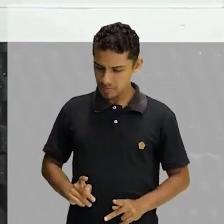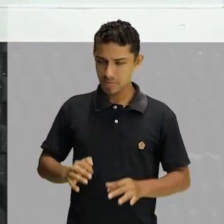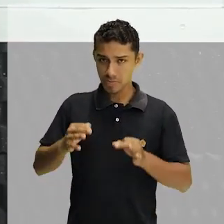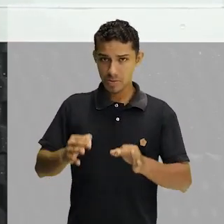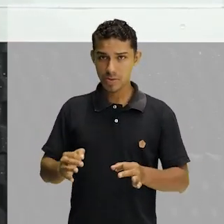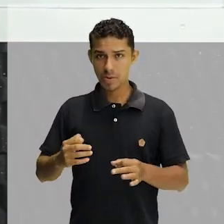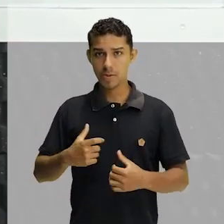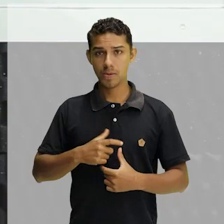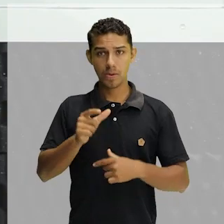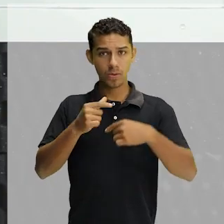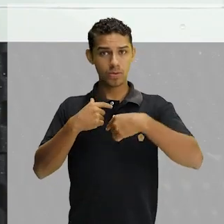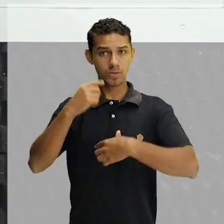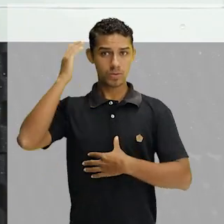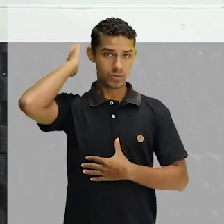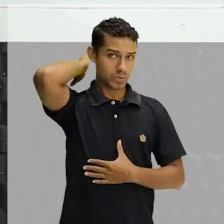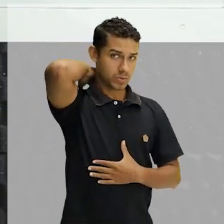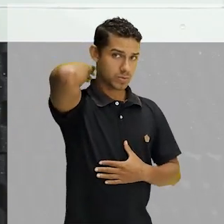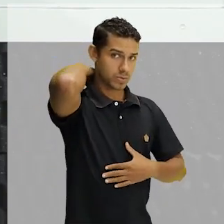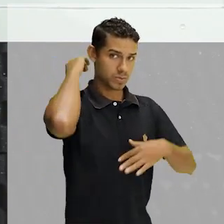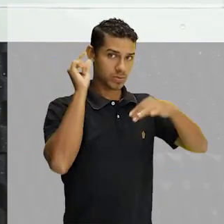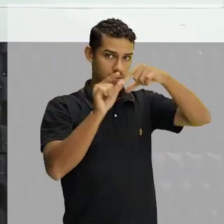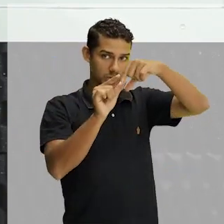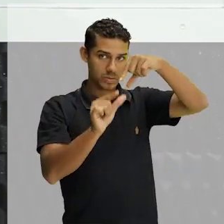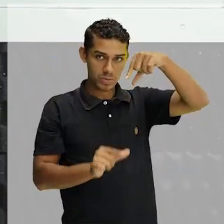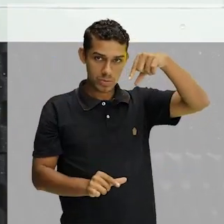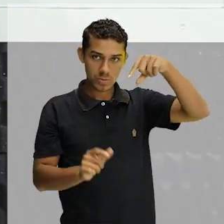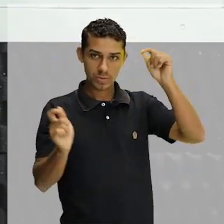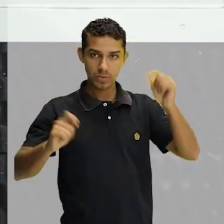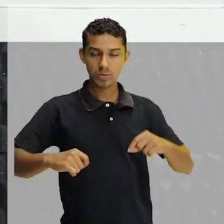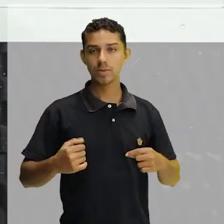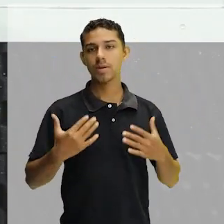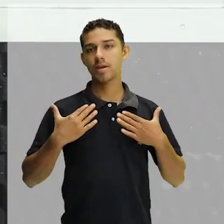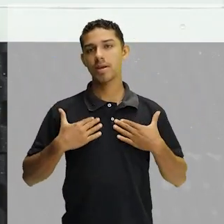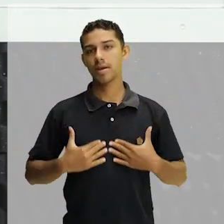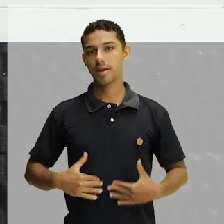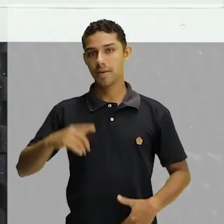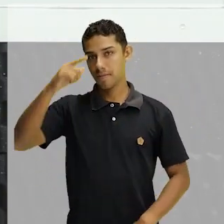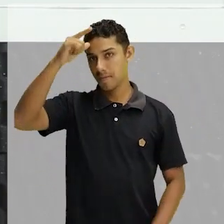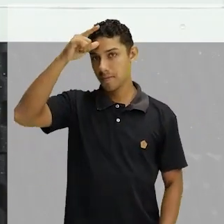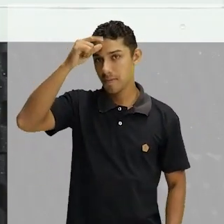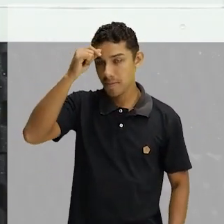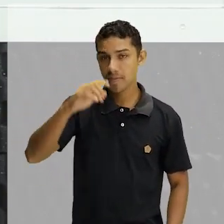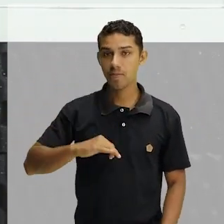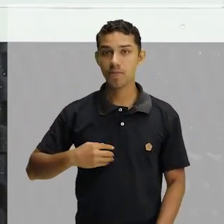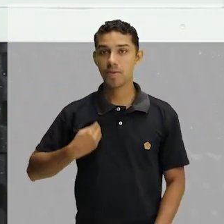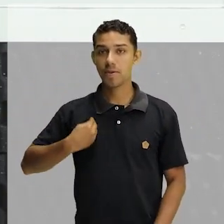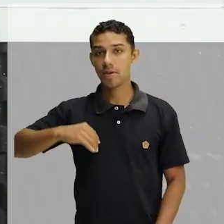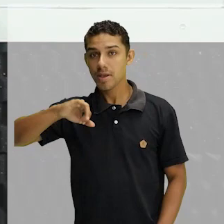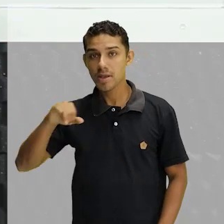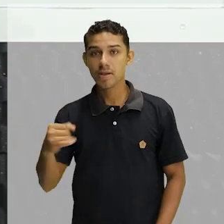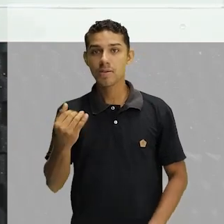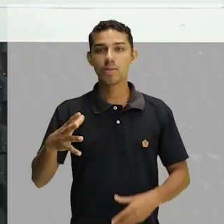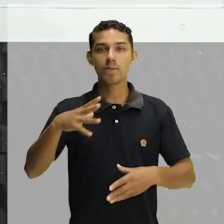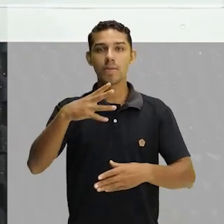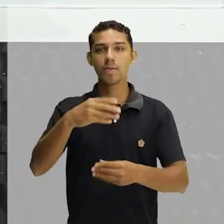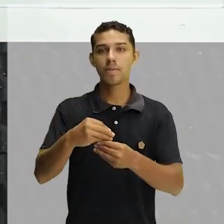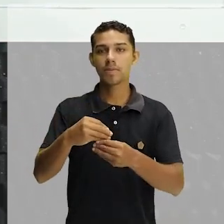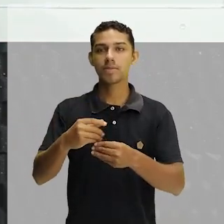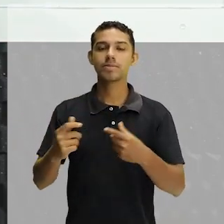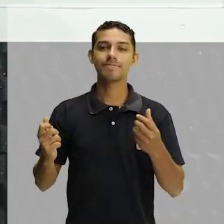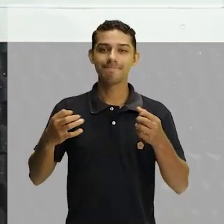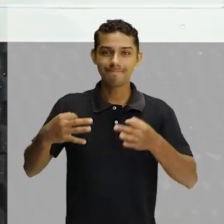a coluna, isso, relaxa um pouco também, para a gente poder ter um aproveitamento legal do nosso conteúdo,